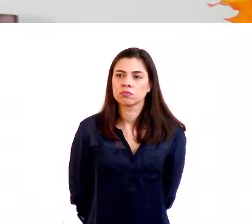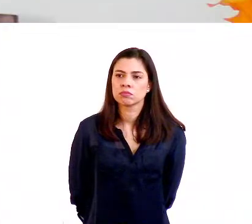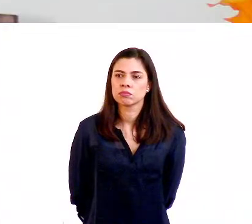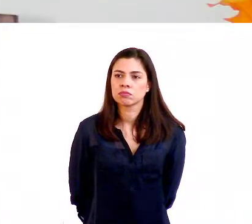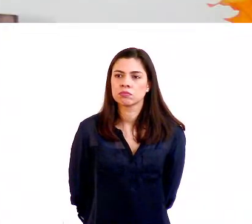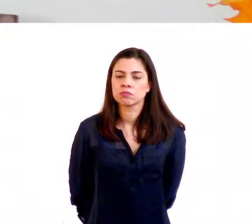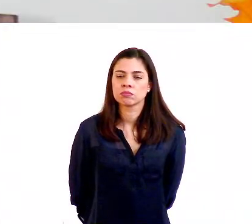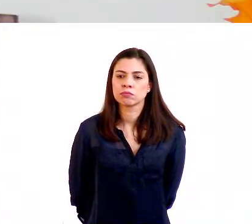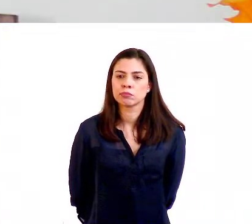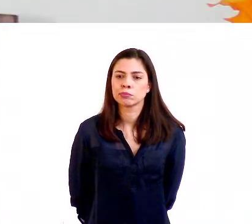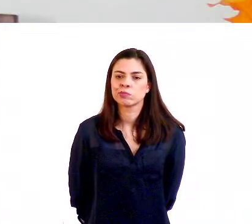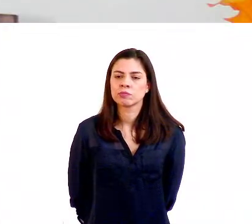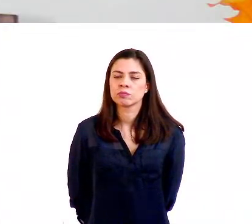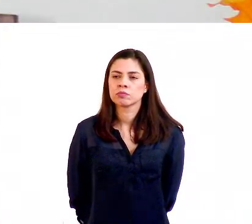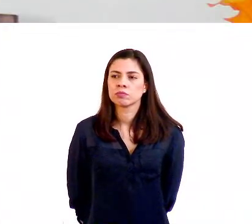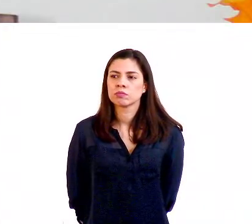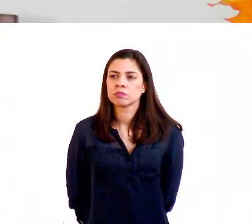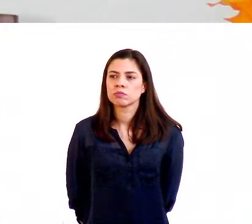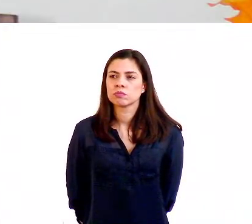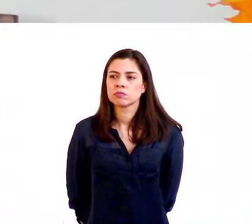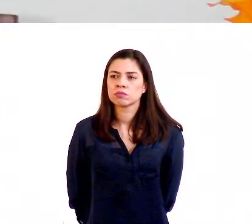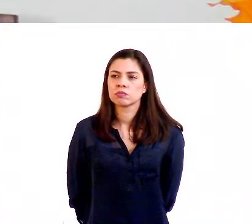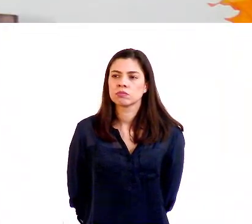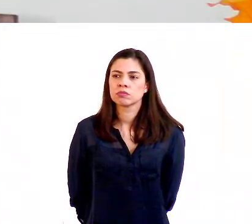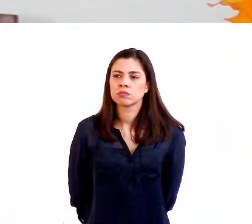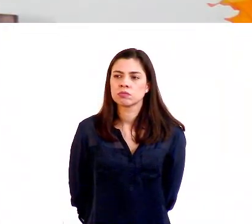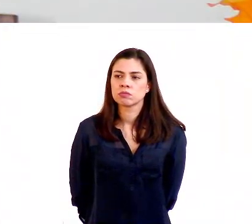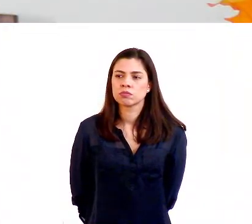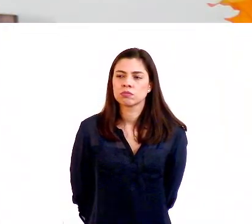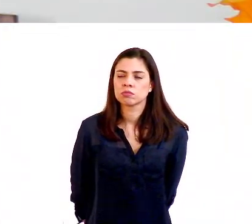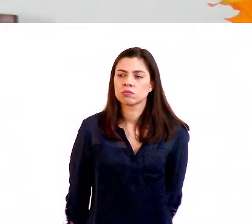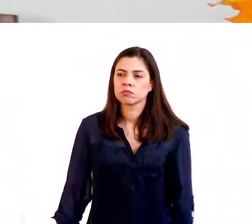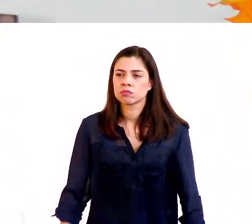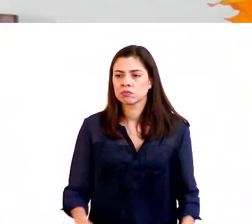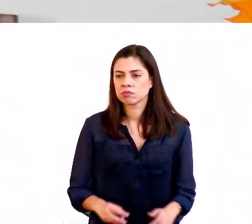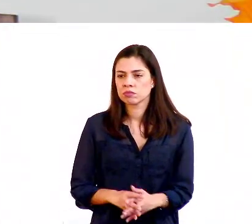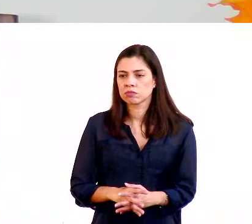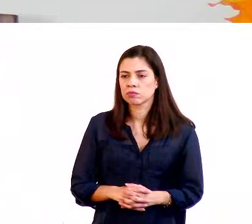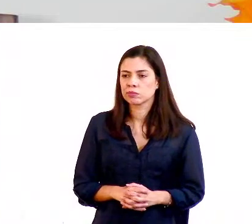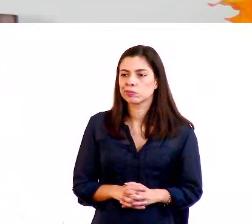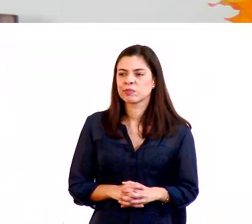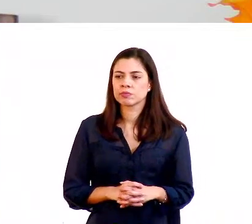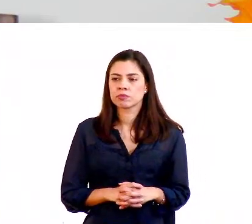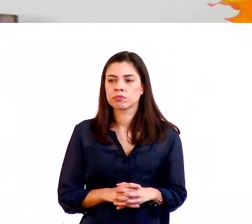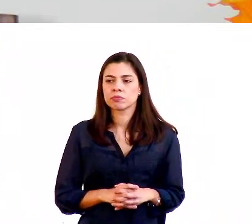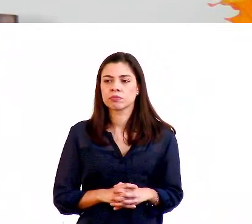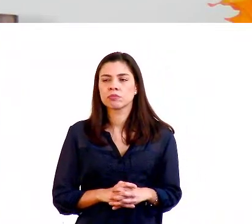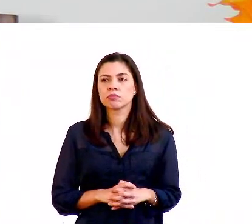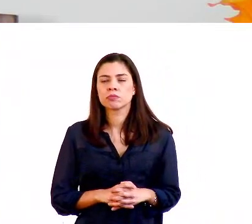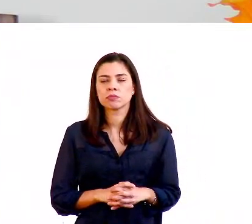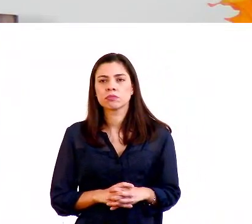Mas quando, numa segunda prova, Deus disse: agora oferece o seu filho Isaque.